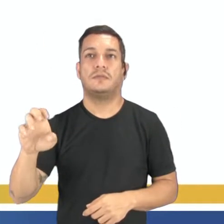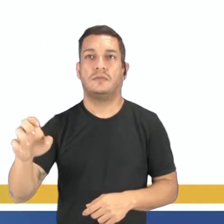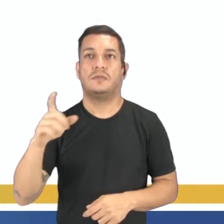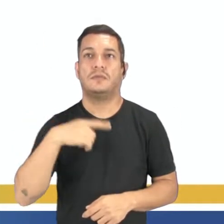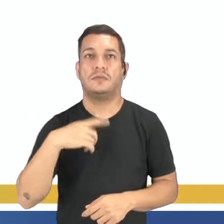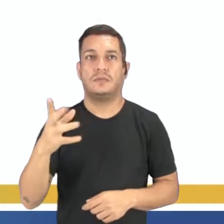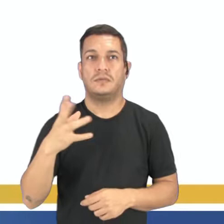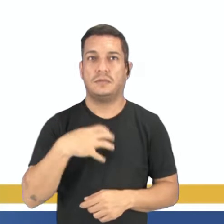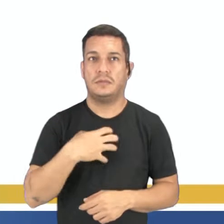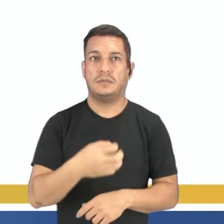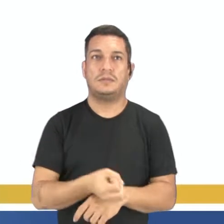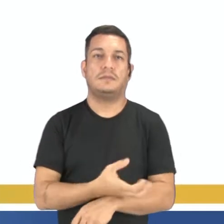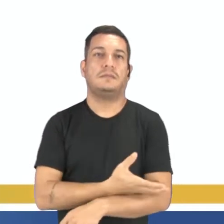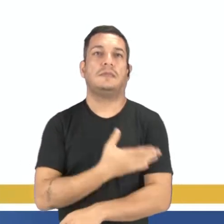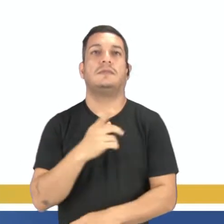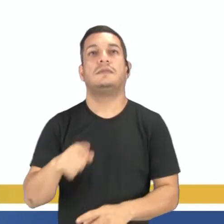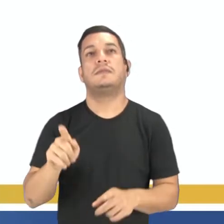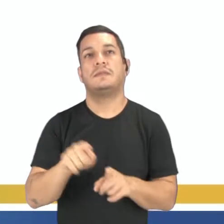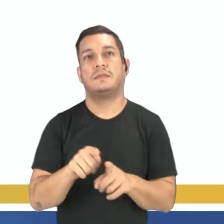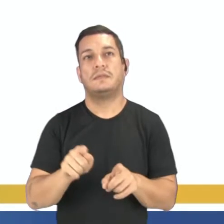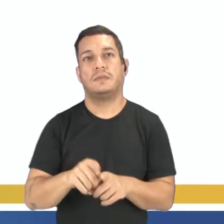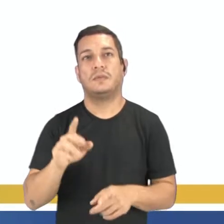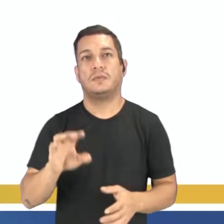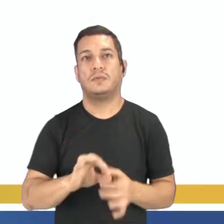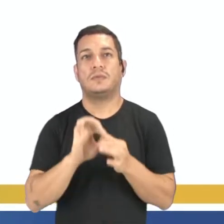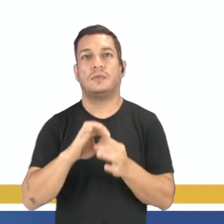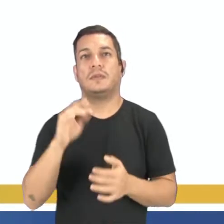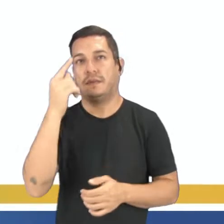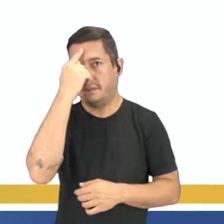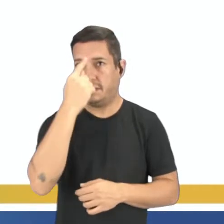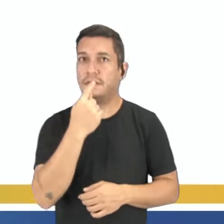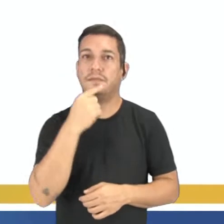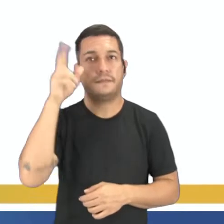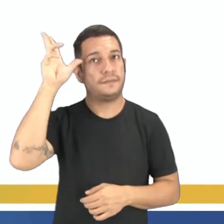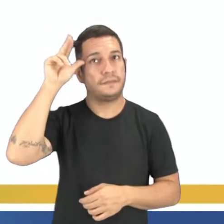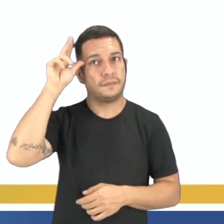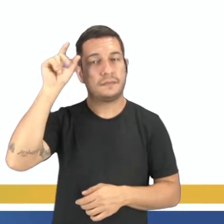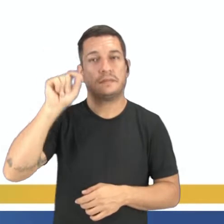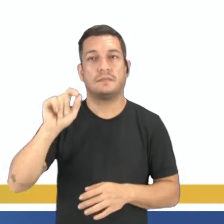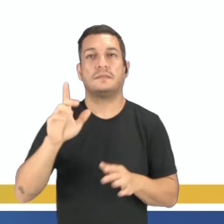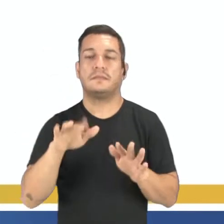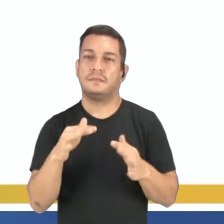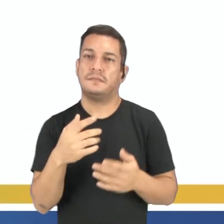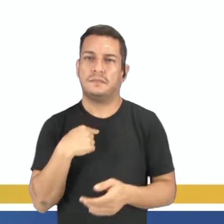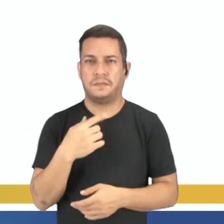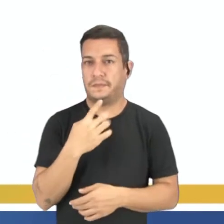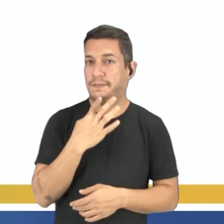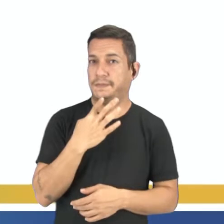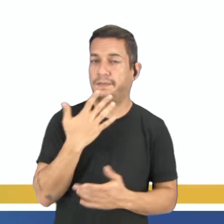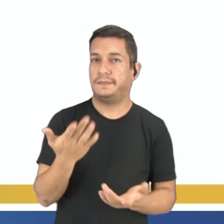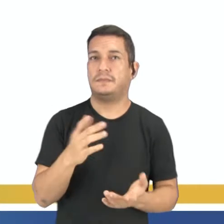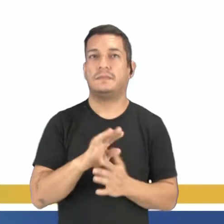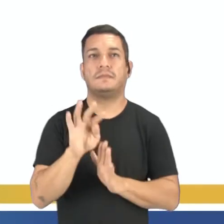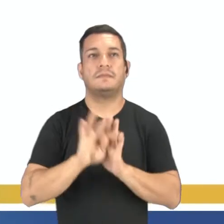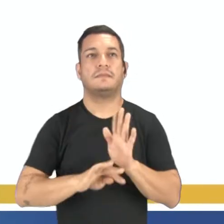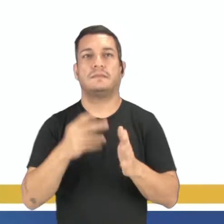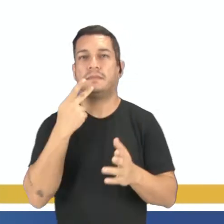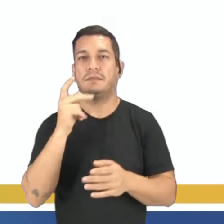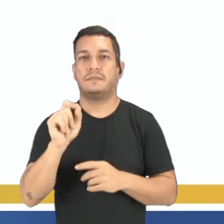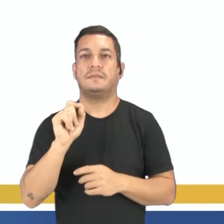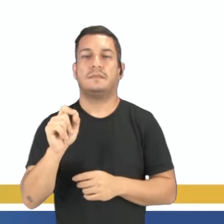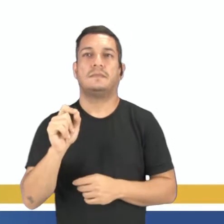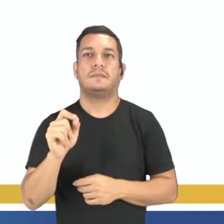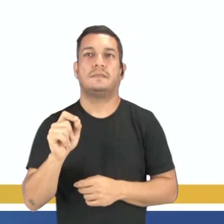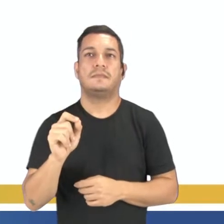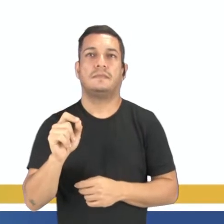próprios sentimentos e podemos unir a isso a figura e a forma de um cavalo, o animal que nos é familiar. Ou seja, o texto está falando exatamente